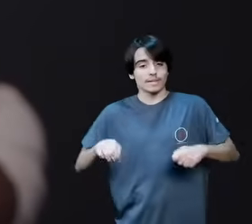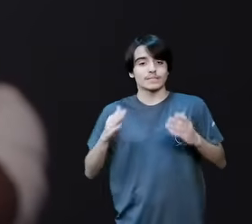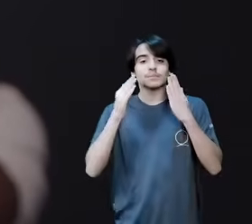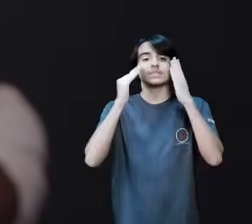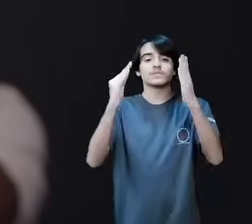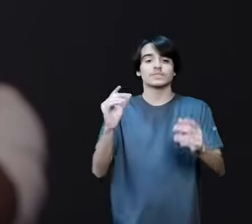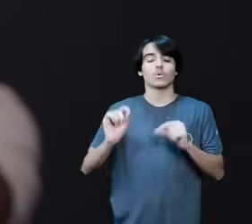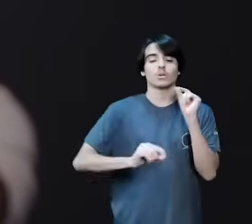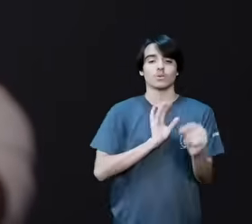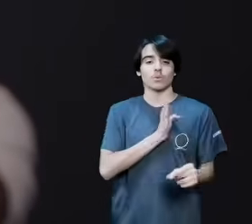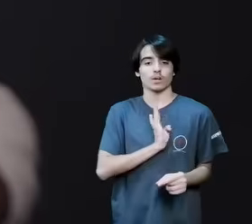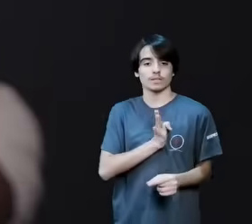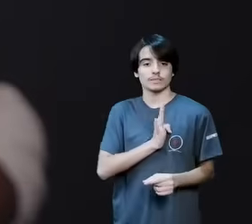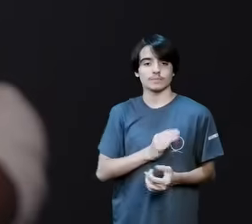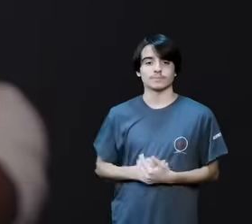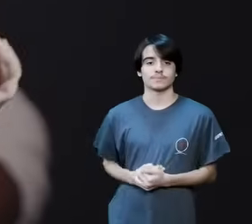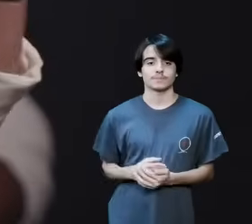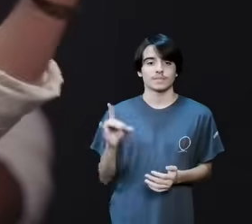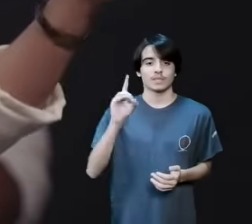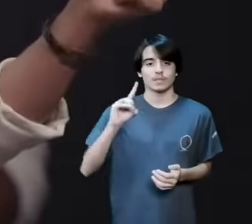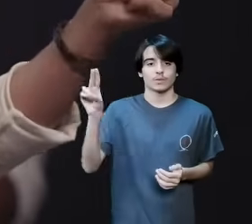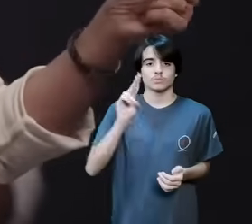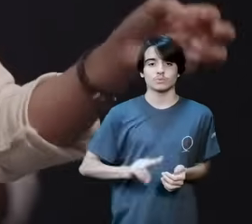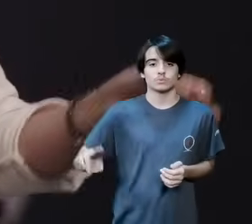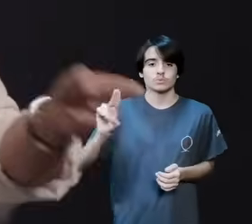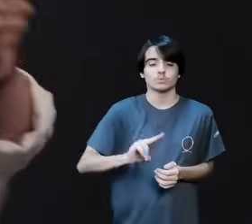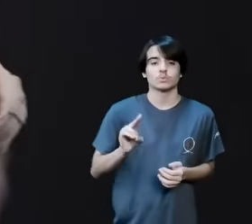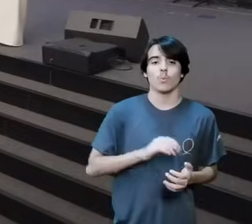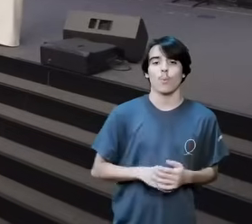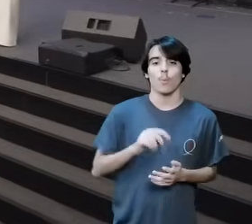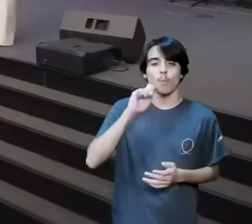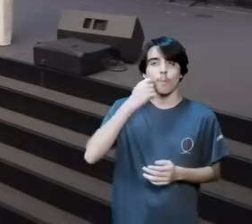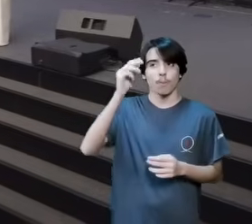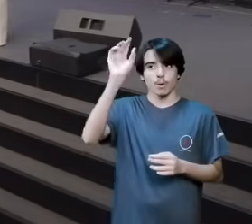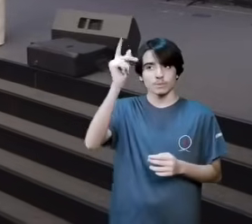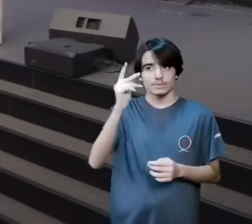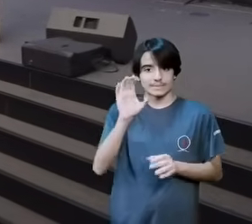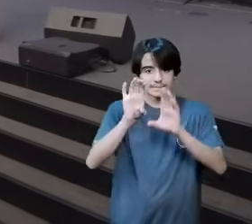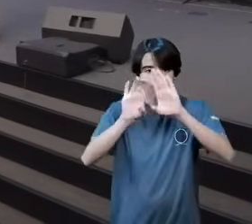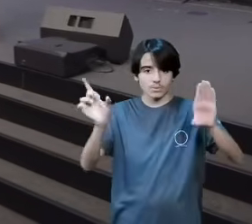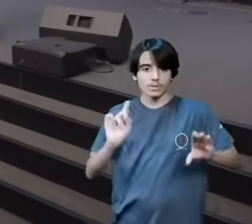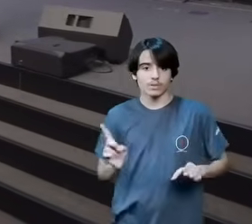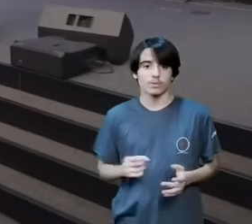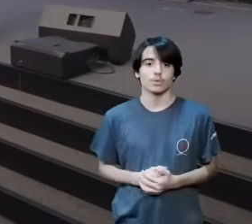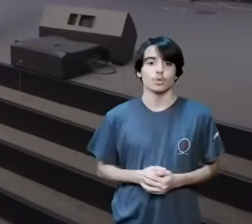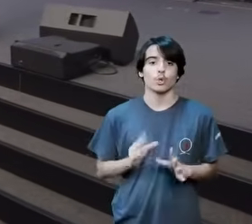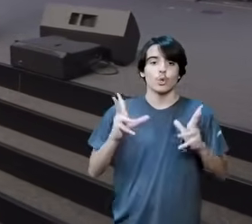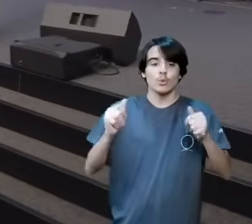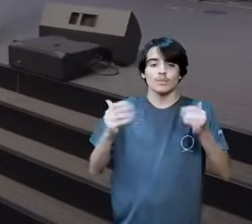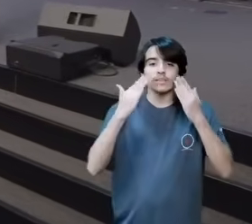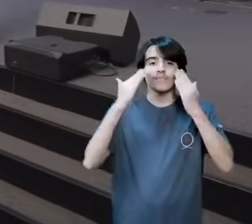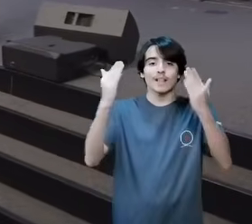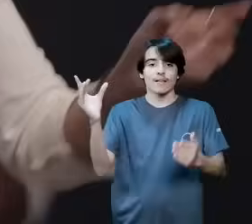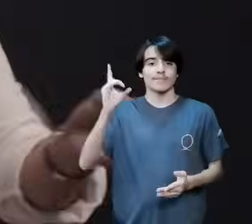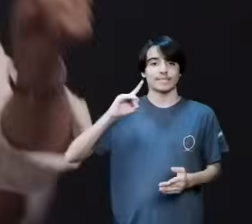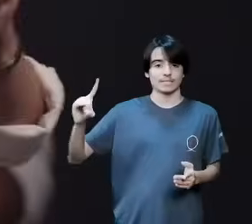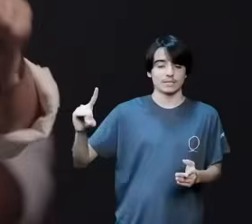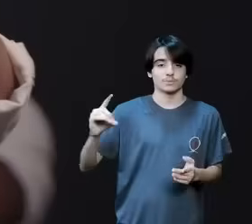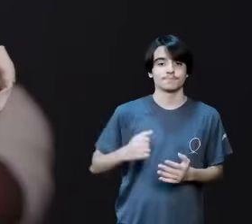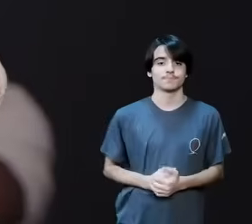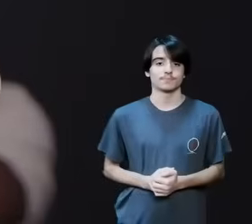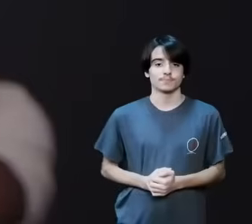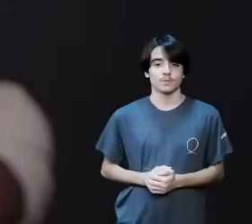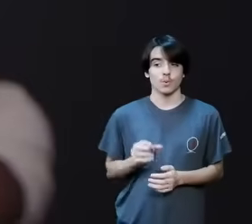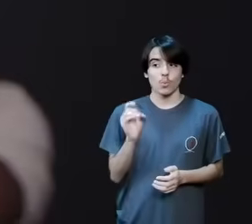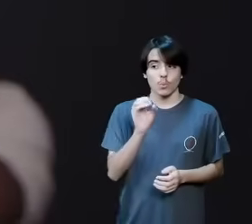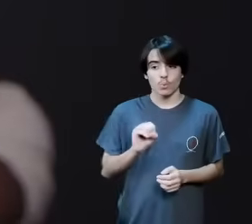aquilo que estava no coração. Deus não usou propriamente o maná ou a água que saiu da rocha. Tudo isso revelava a Deus no processo. O que